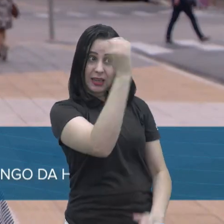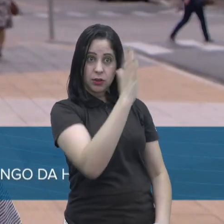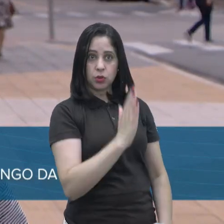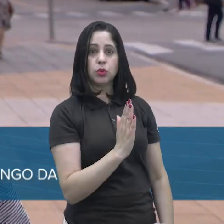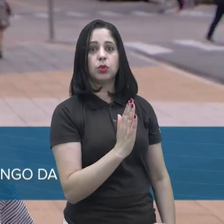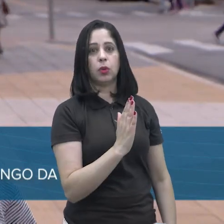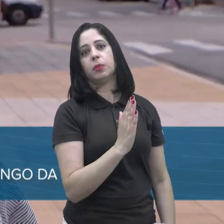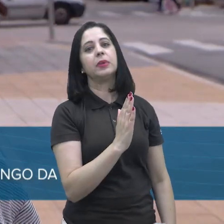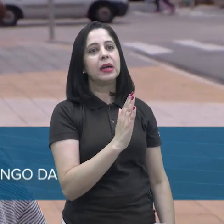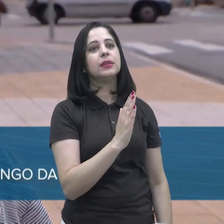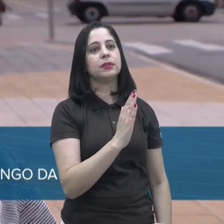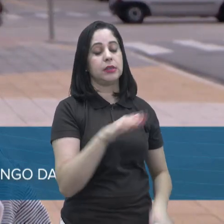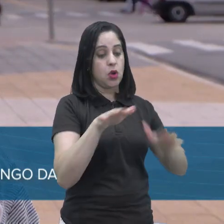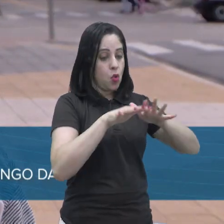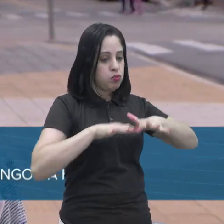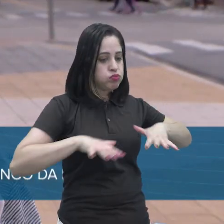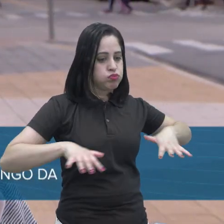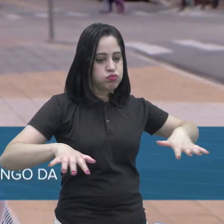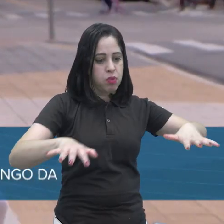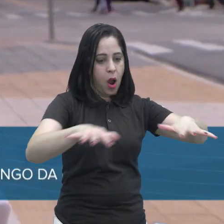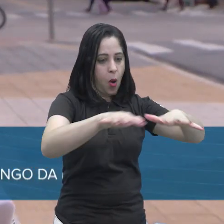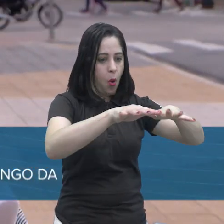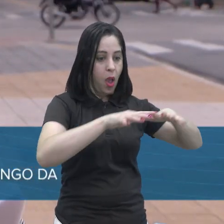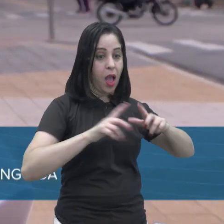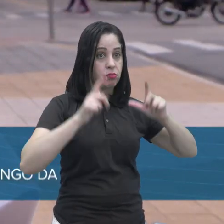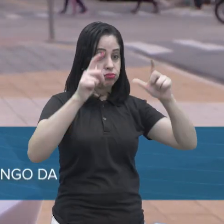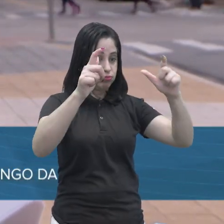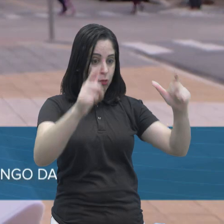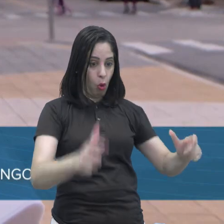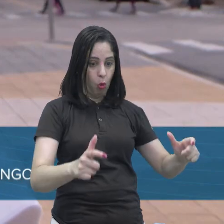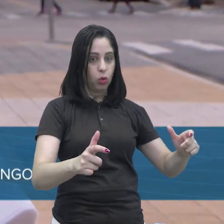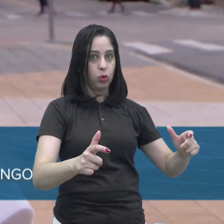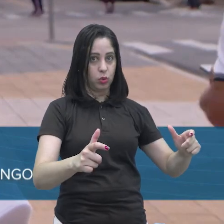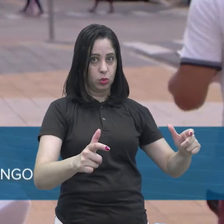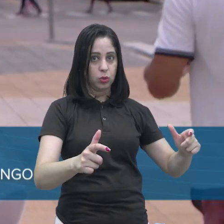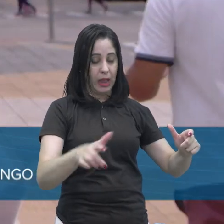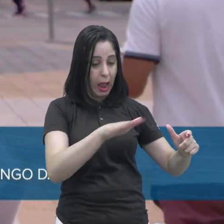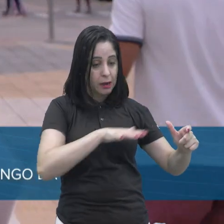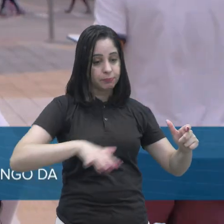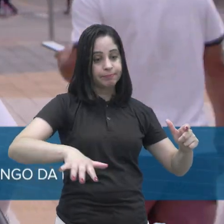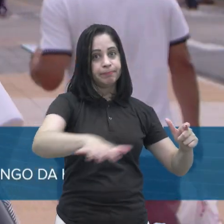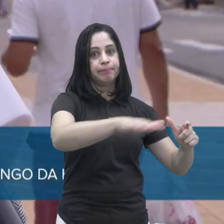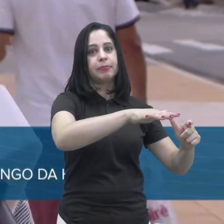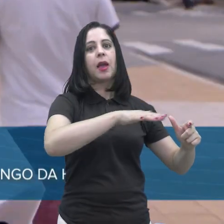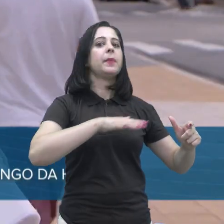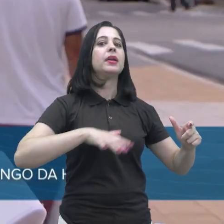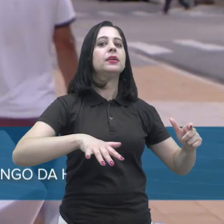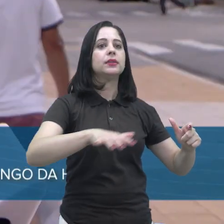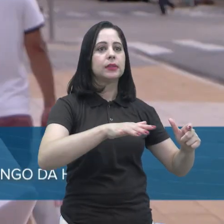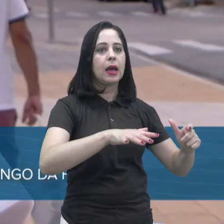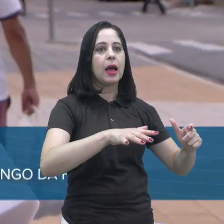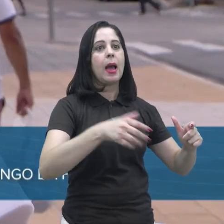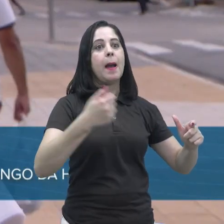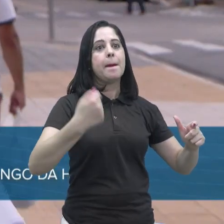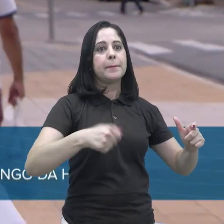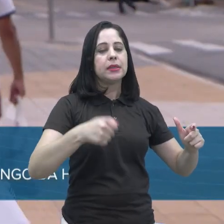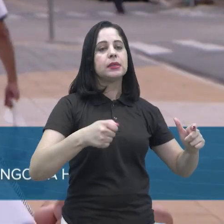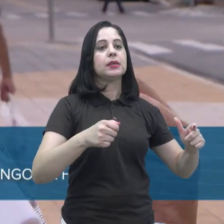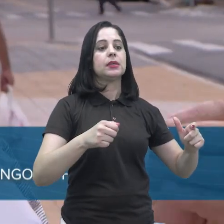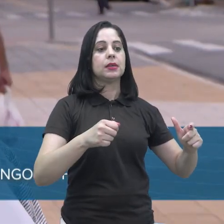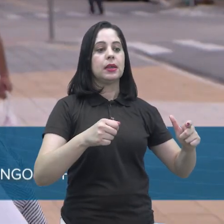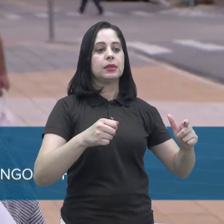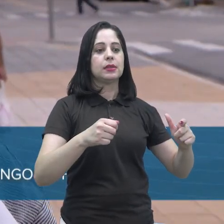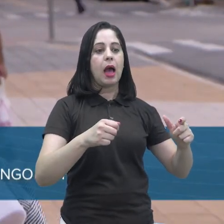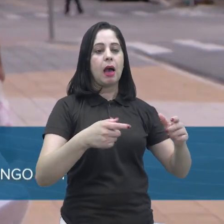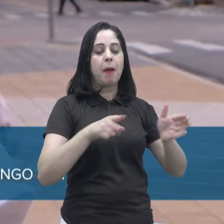passou a usar o seu território, o local onde a gente pisa, aqui o chão onde a gente pisa, de uma forma técnica, de uma